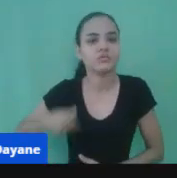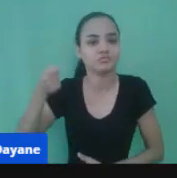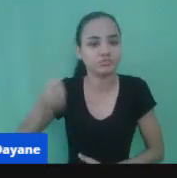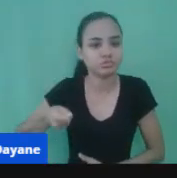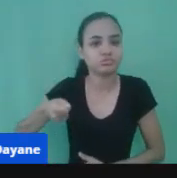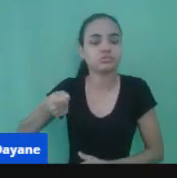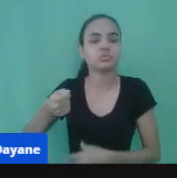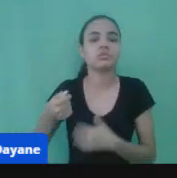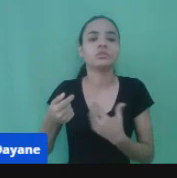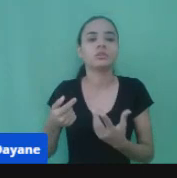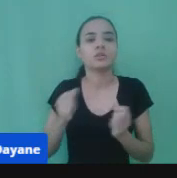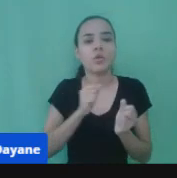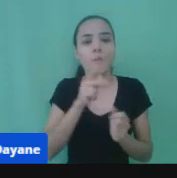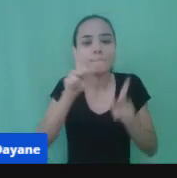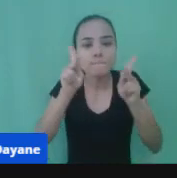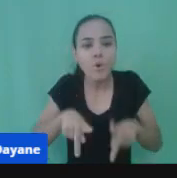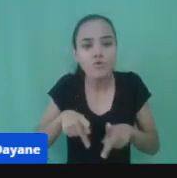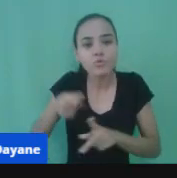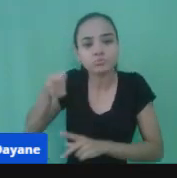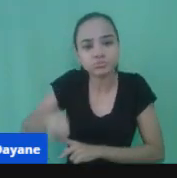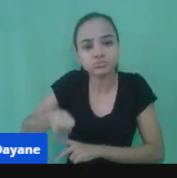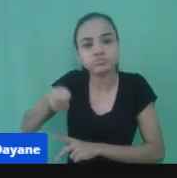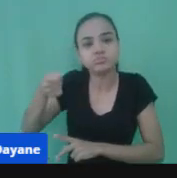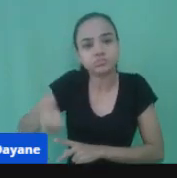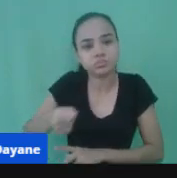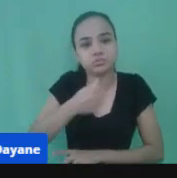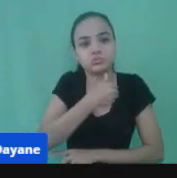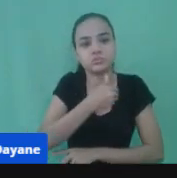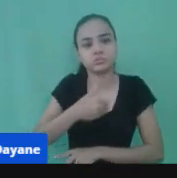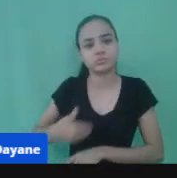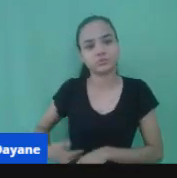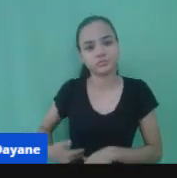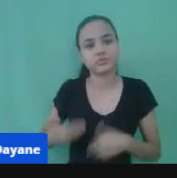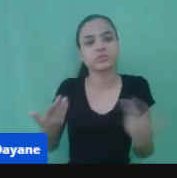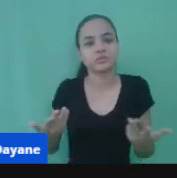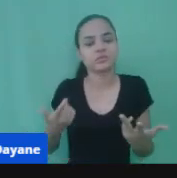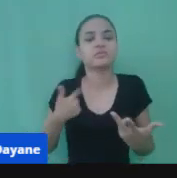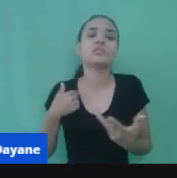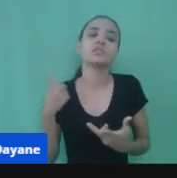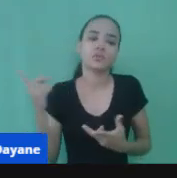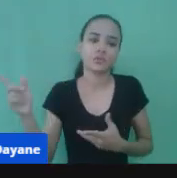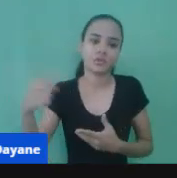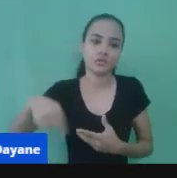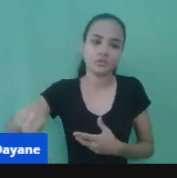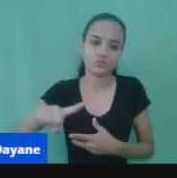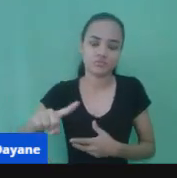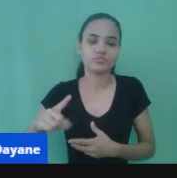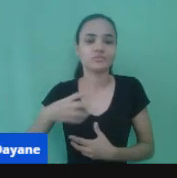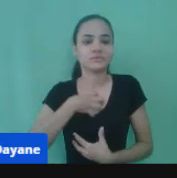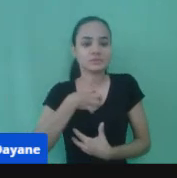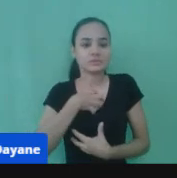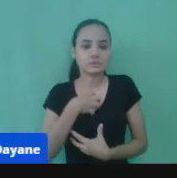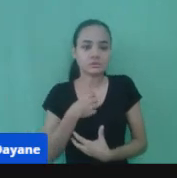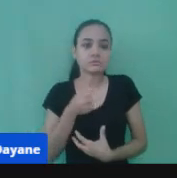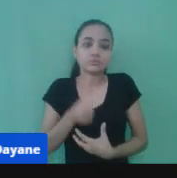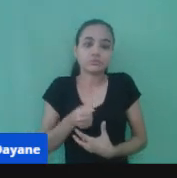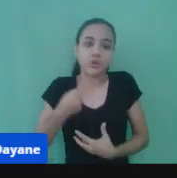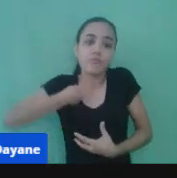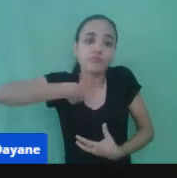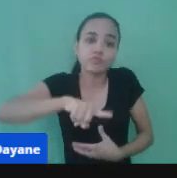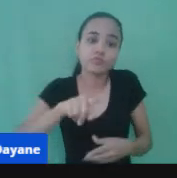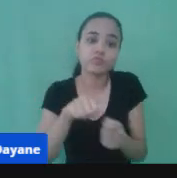fazer junto com a gente, né? Então, a partir daí, o que nós podemos